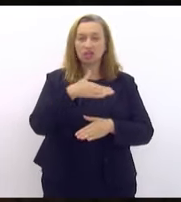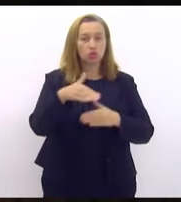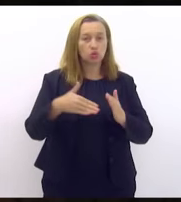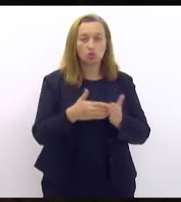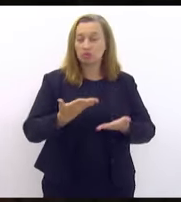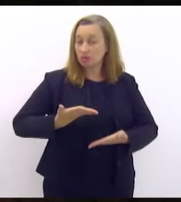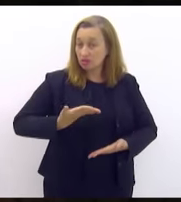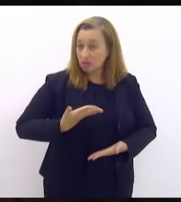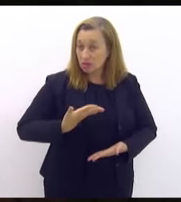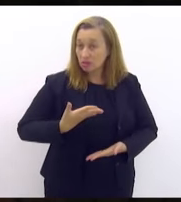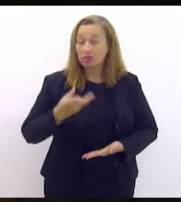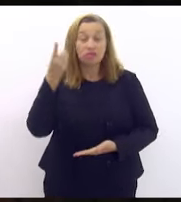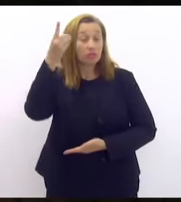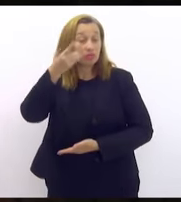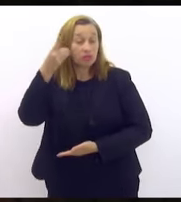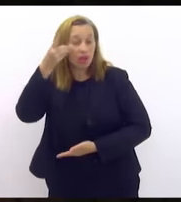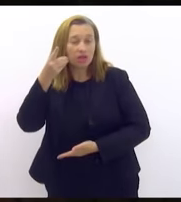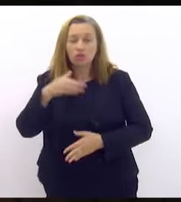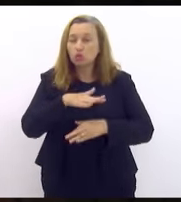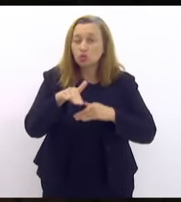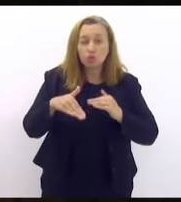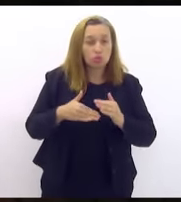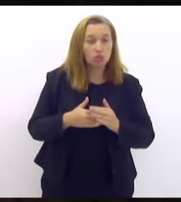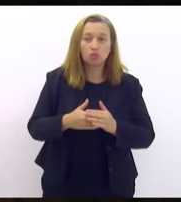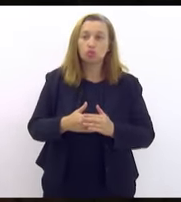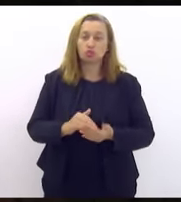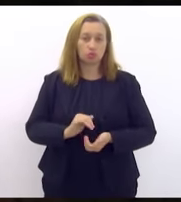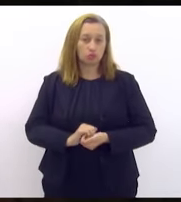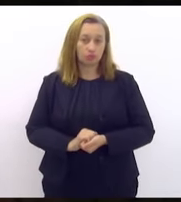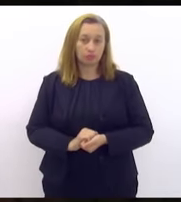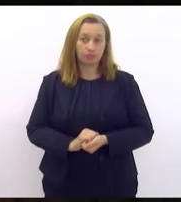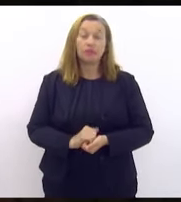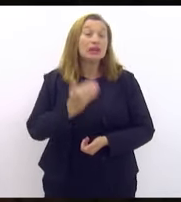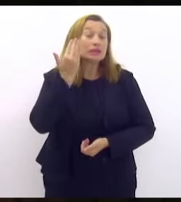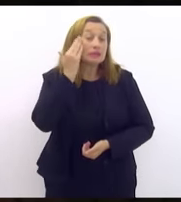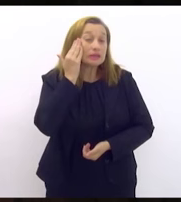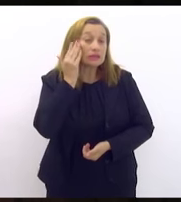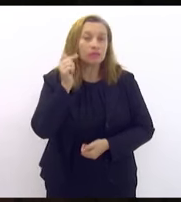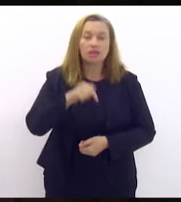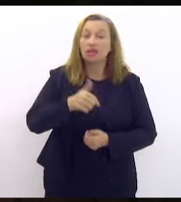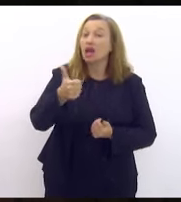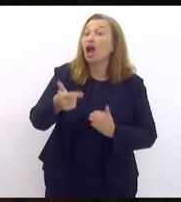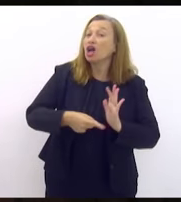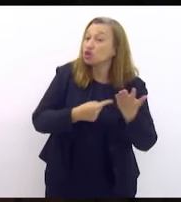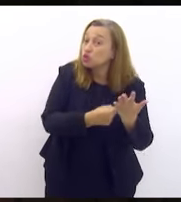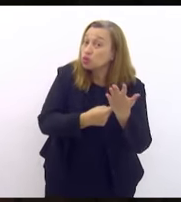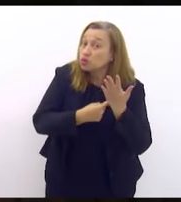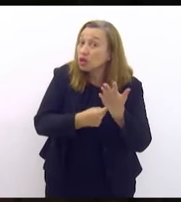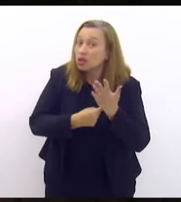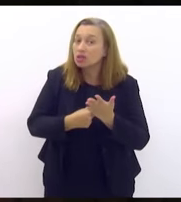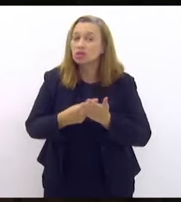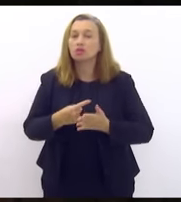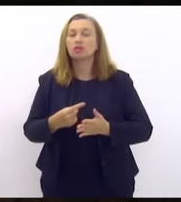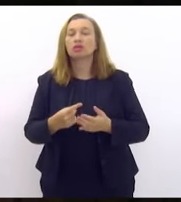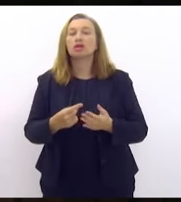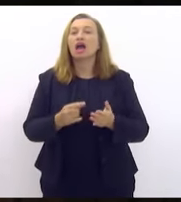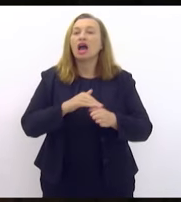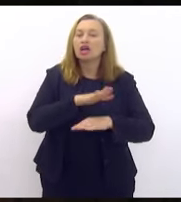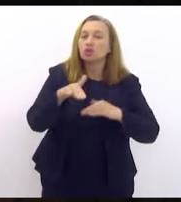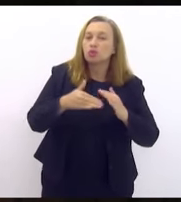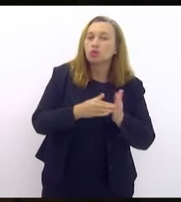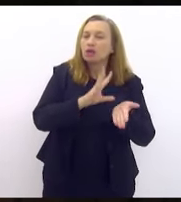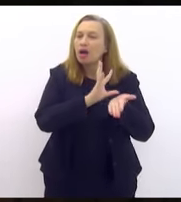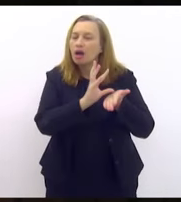pares, deputados e deputadas, pela a compreensão aqui, nos ajudando a tocar toda a pauta,